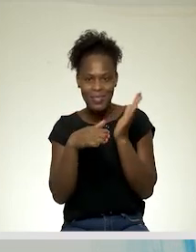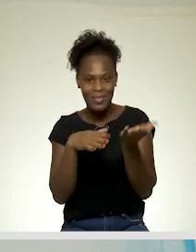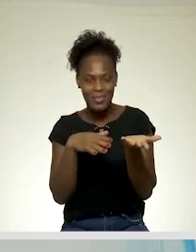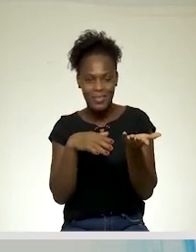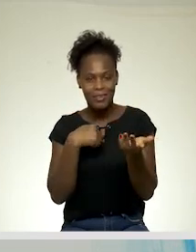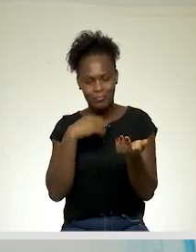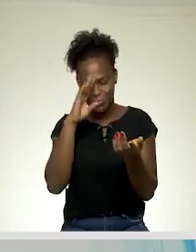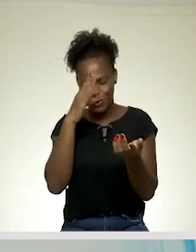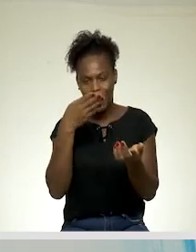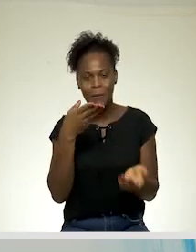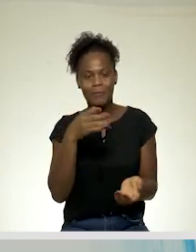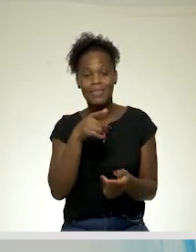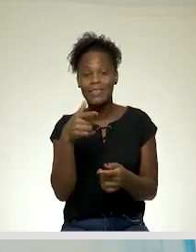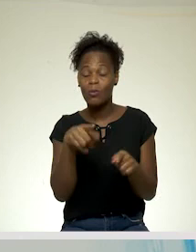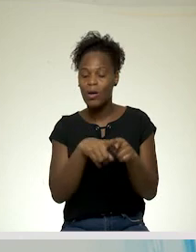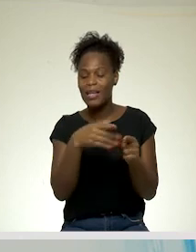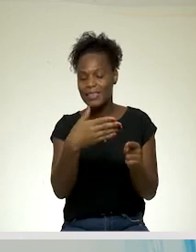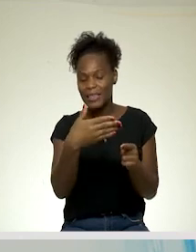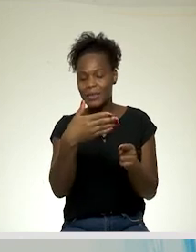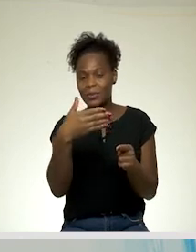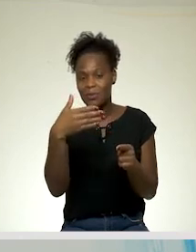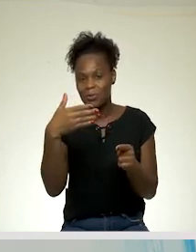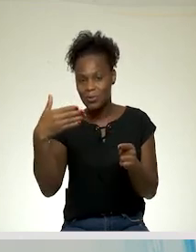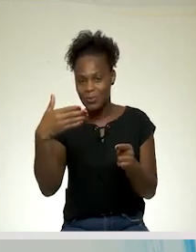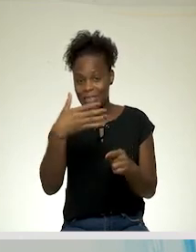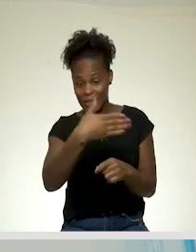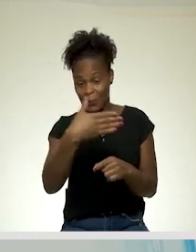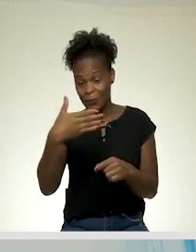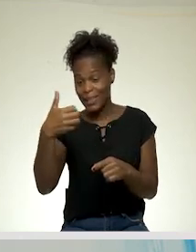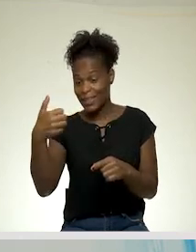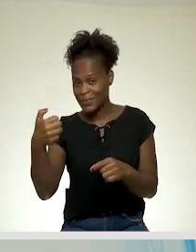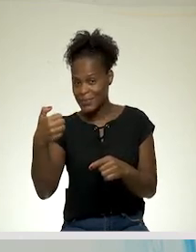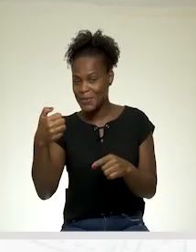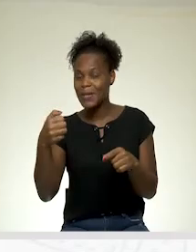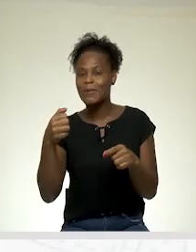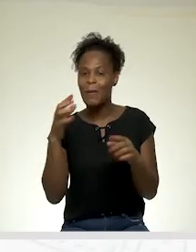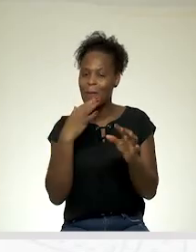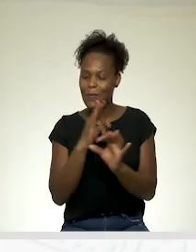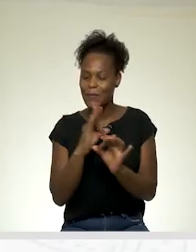rapidamente. Eu sei, 115. Ótimo. Então, falta